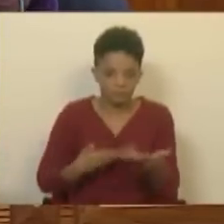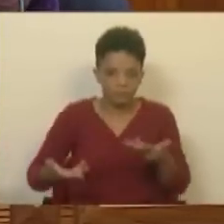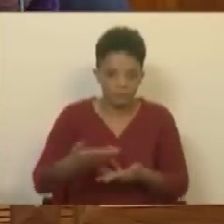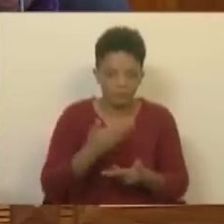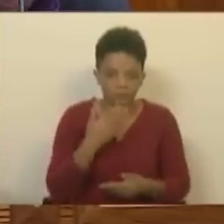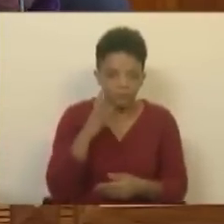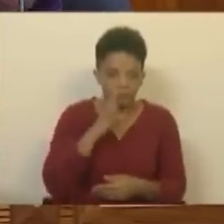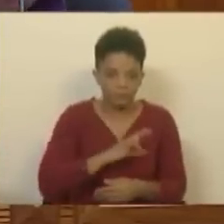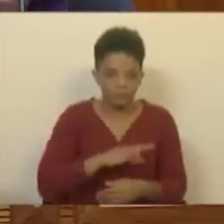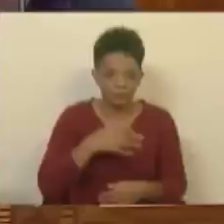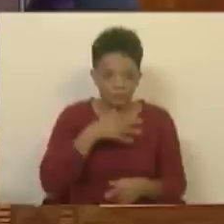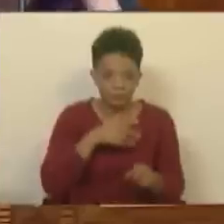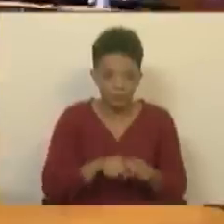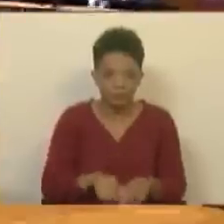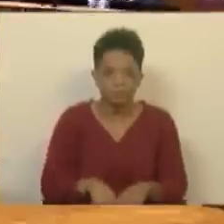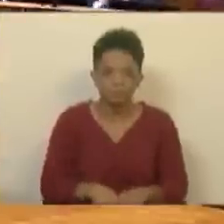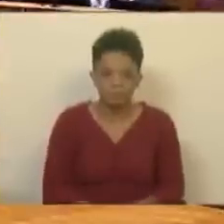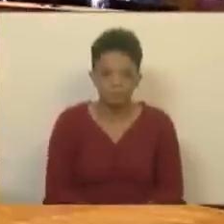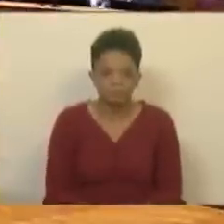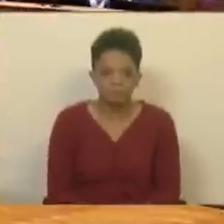Muito obrigado senhor